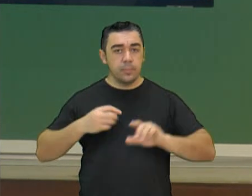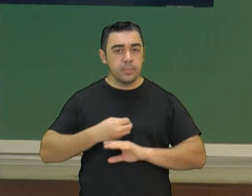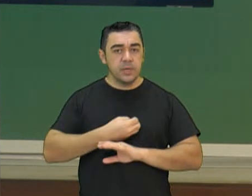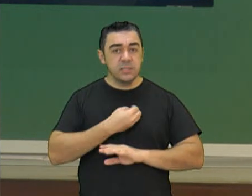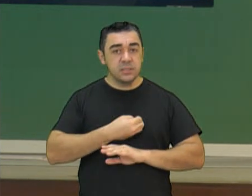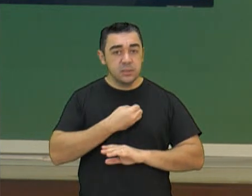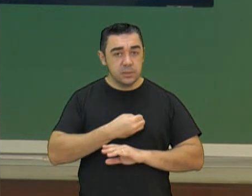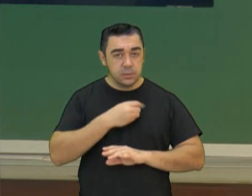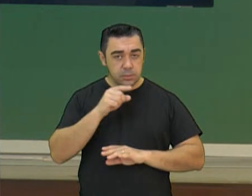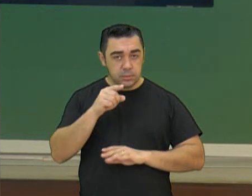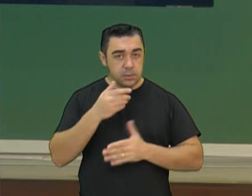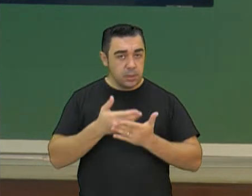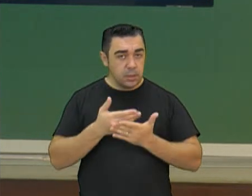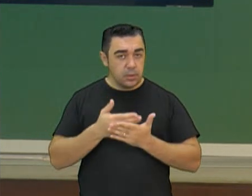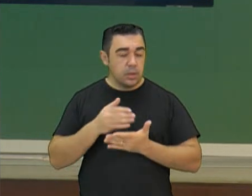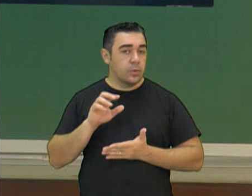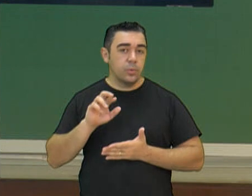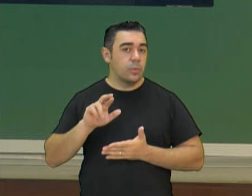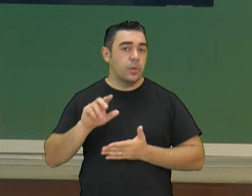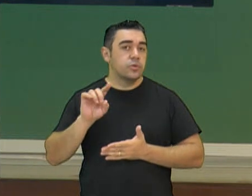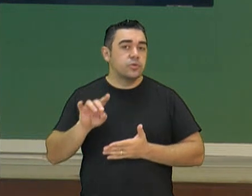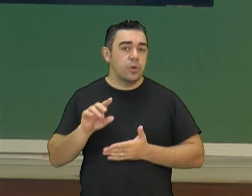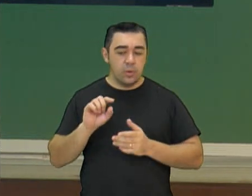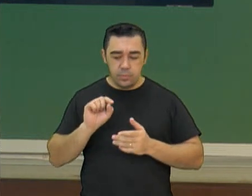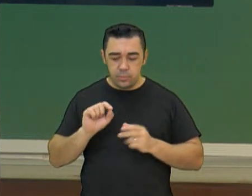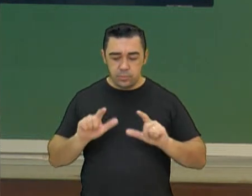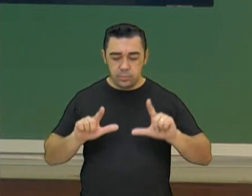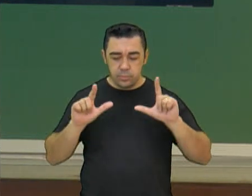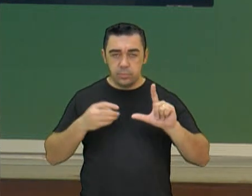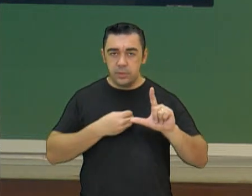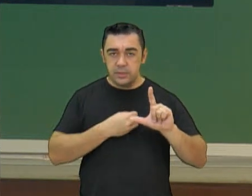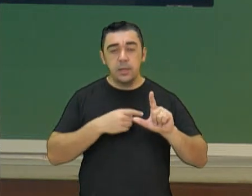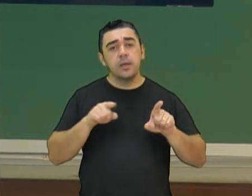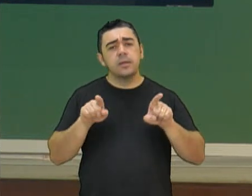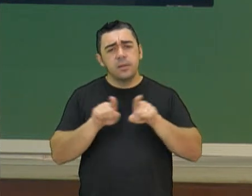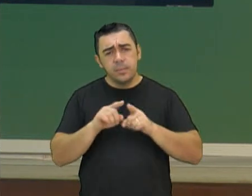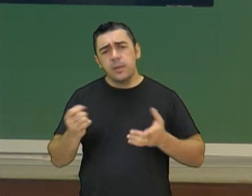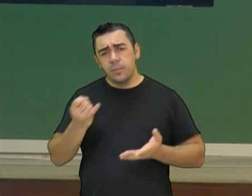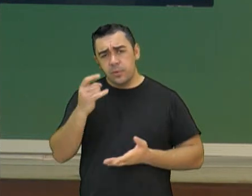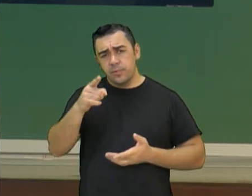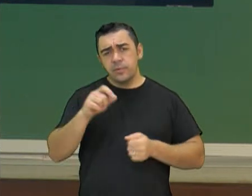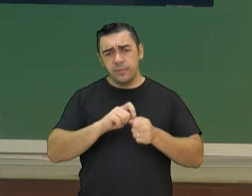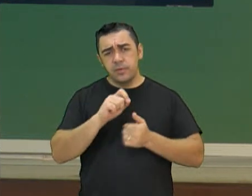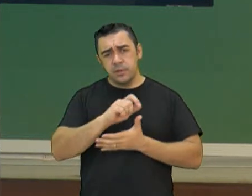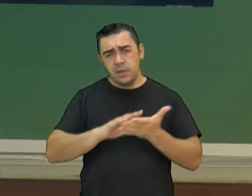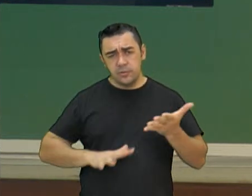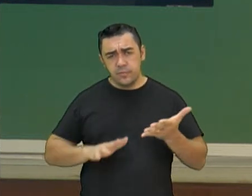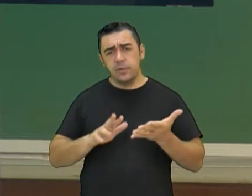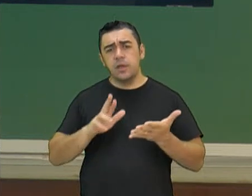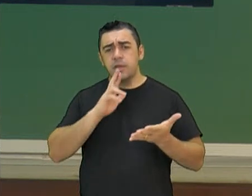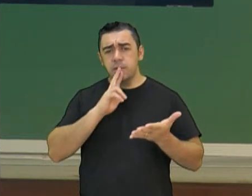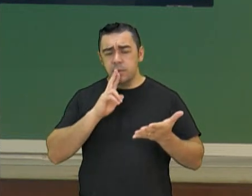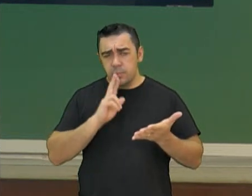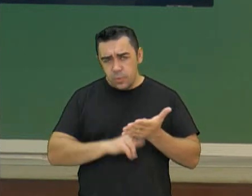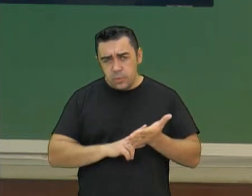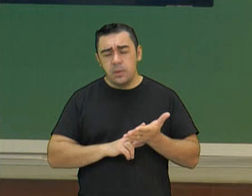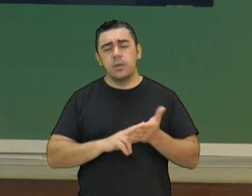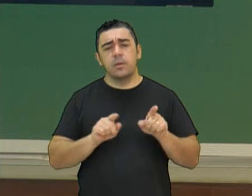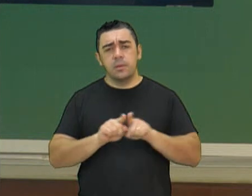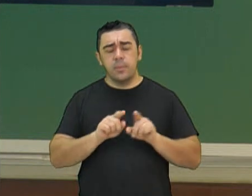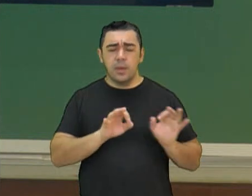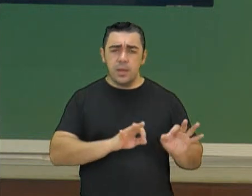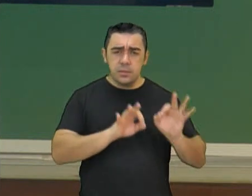a aula. Né? Não somente validar a presença, mas também é importante vocês fazerem os exercícios, assistirem as videoaulas